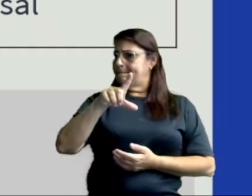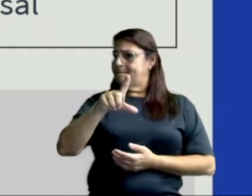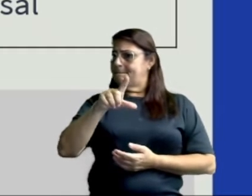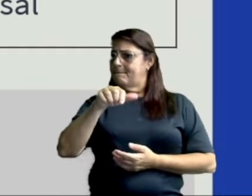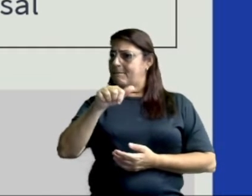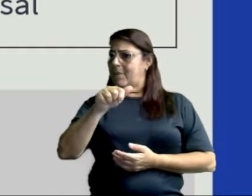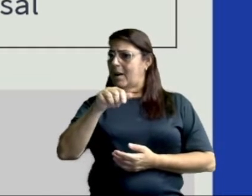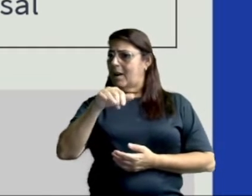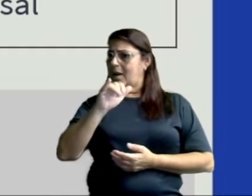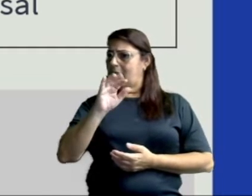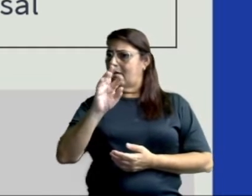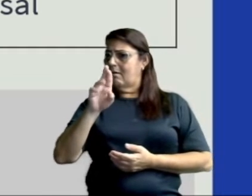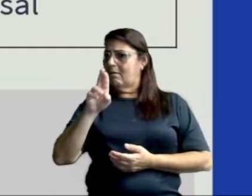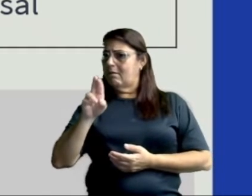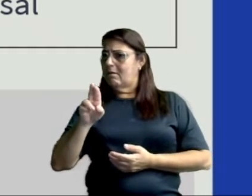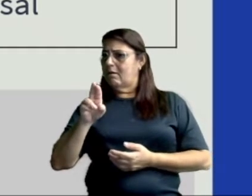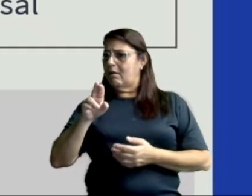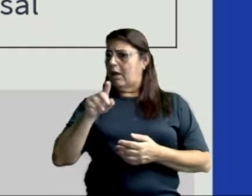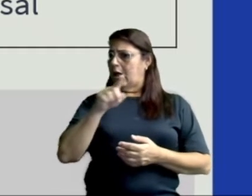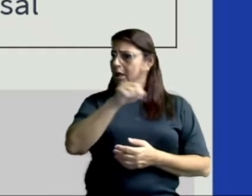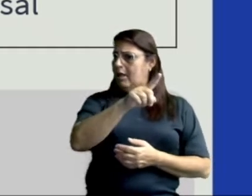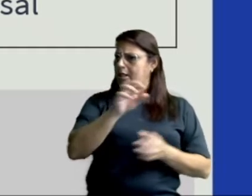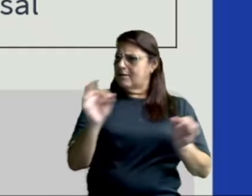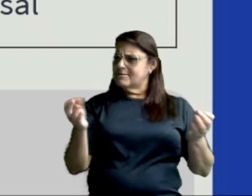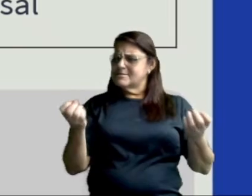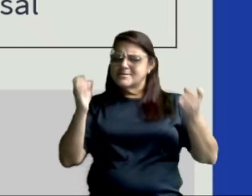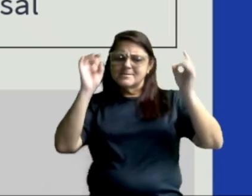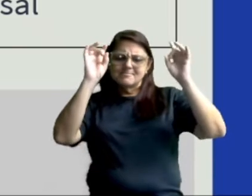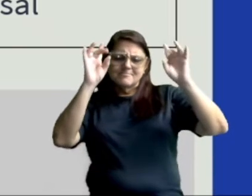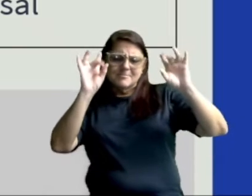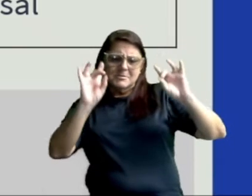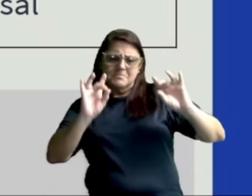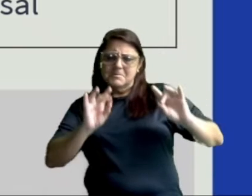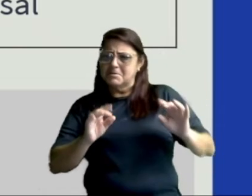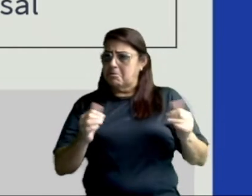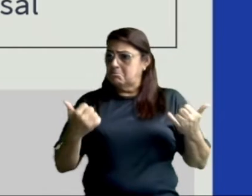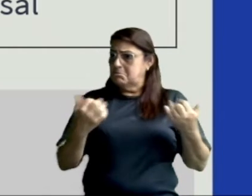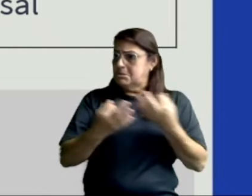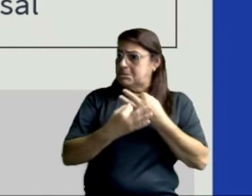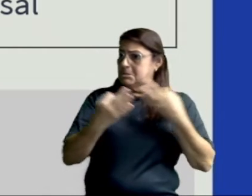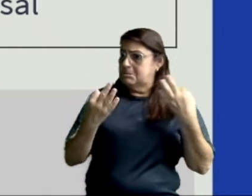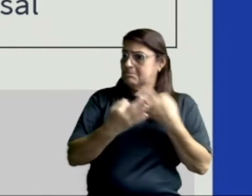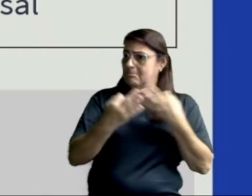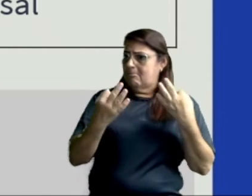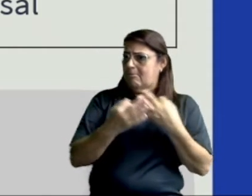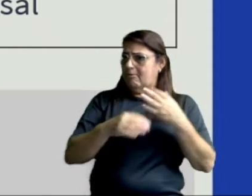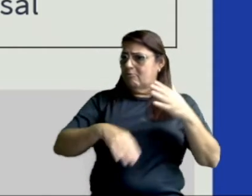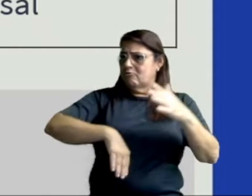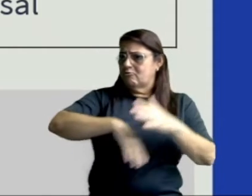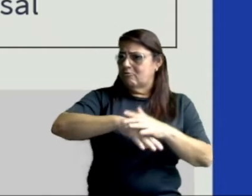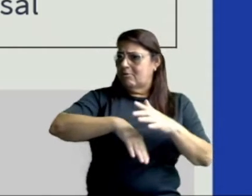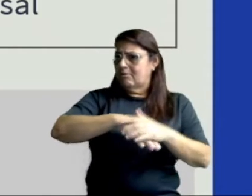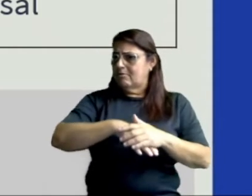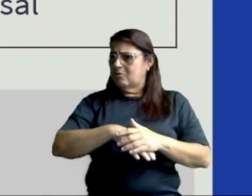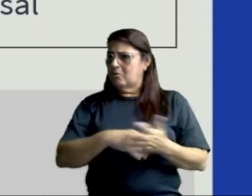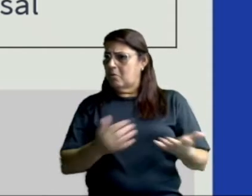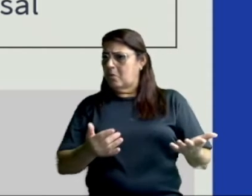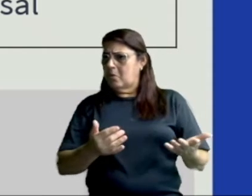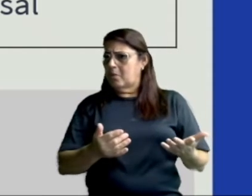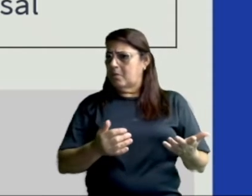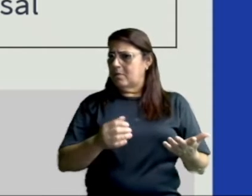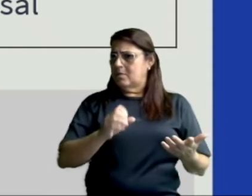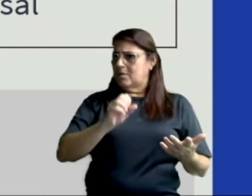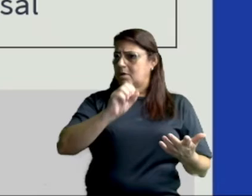a forma de she, eu tenho she is very good at math. Perdoem aí porque